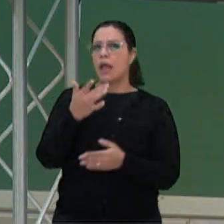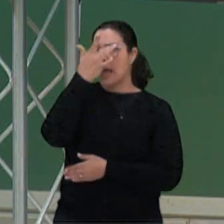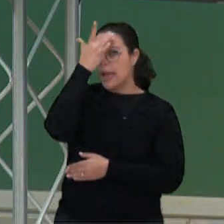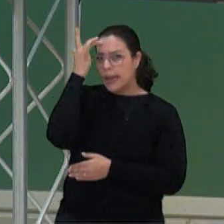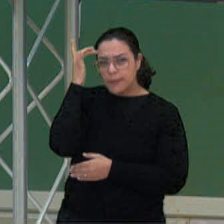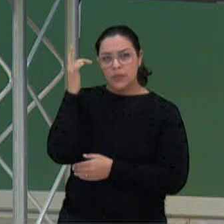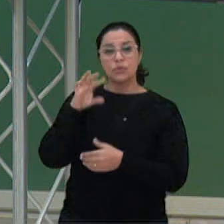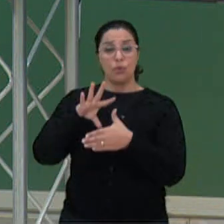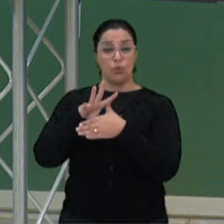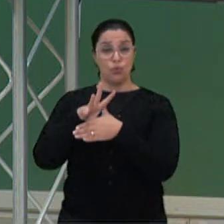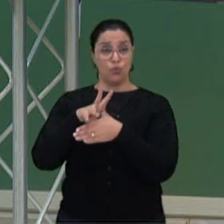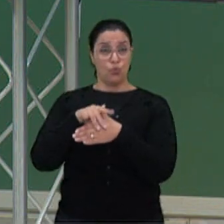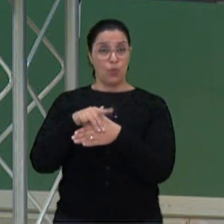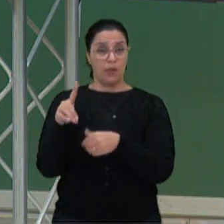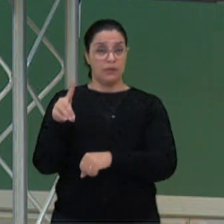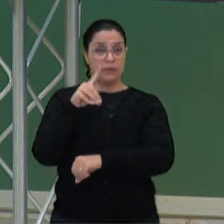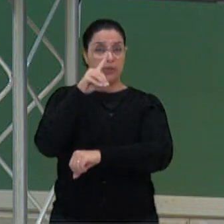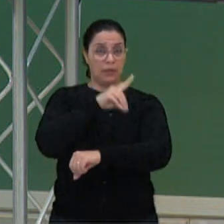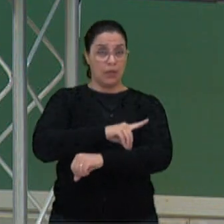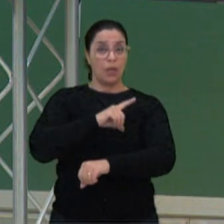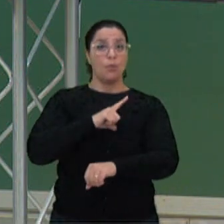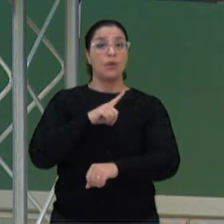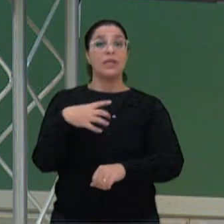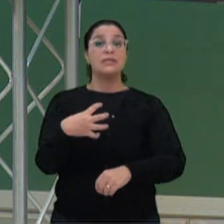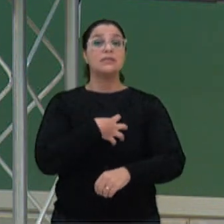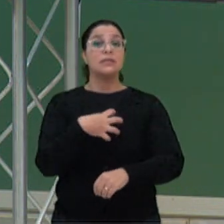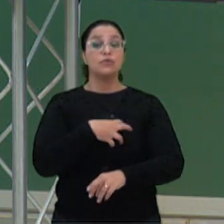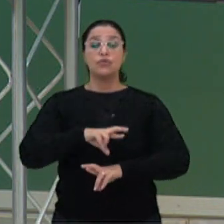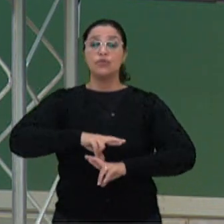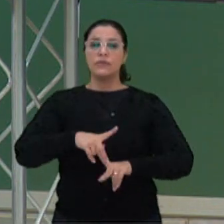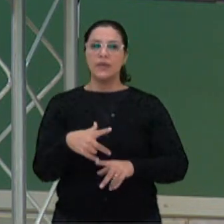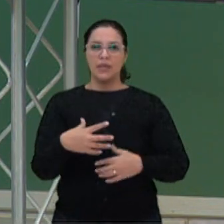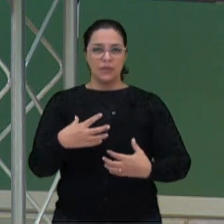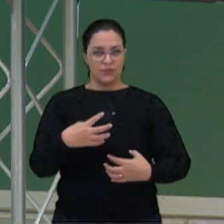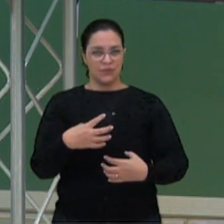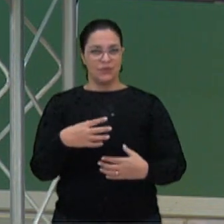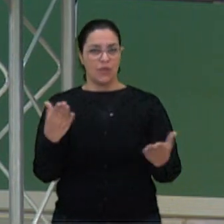quando ela pega a dengue, ela pode desenvolver diferentes sintomas